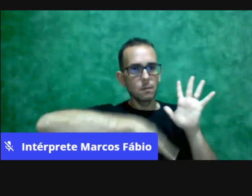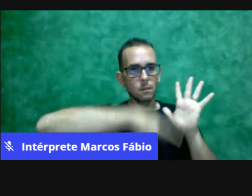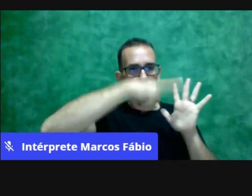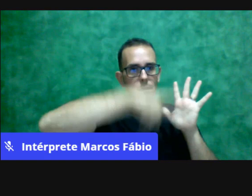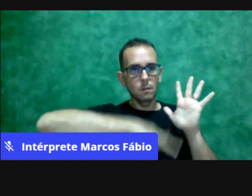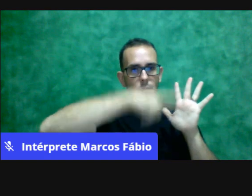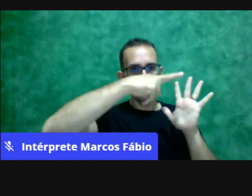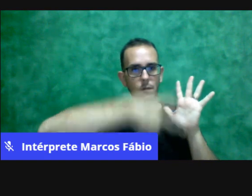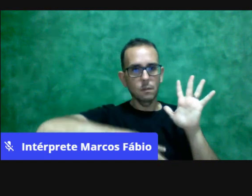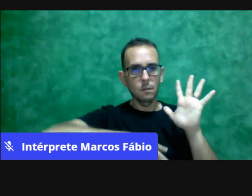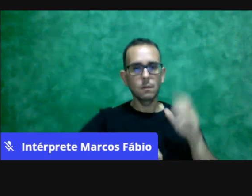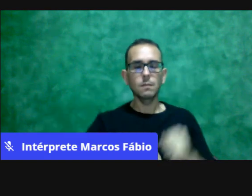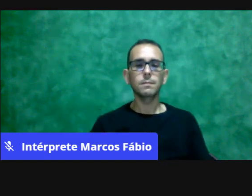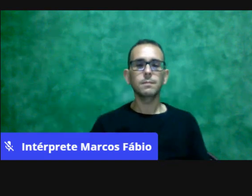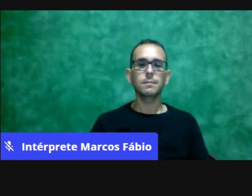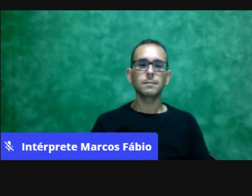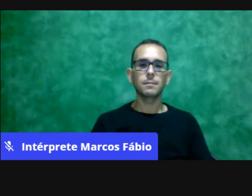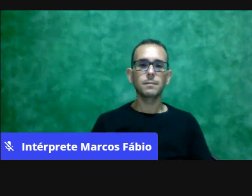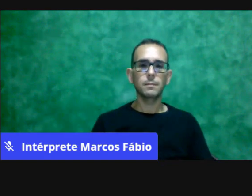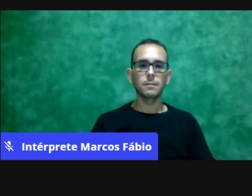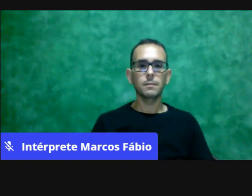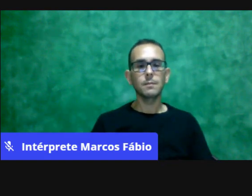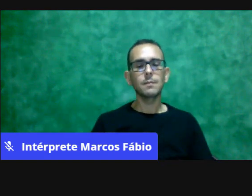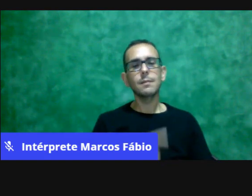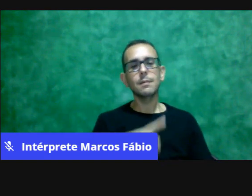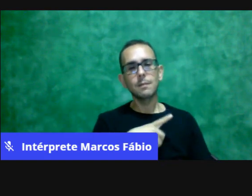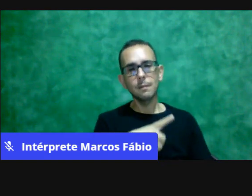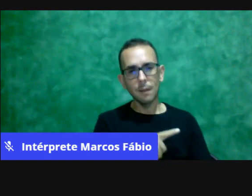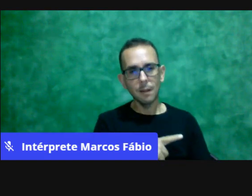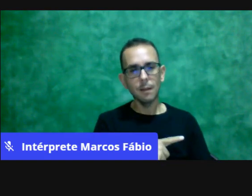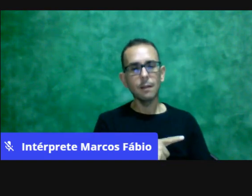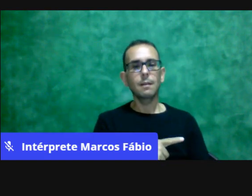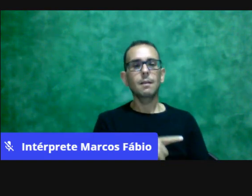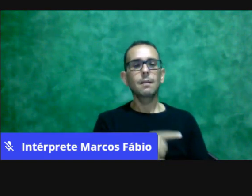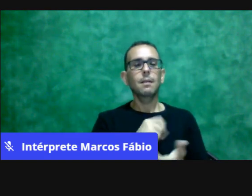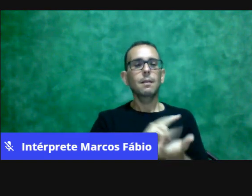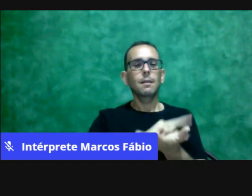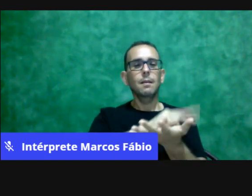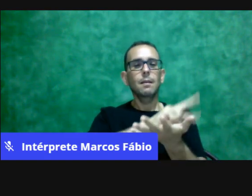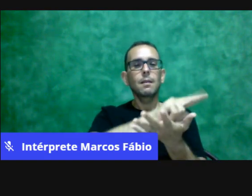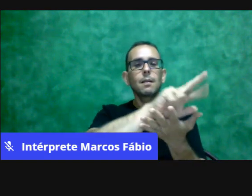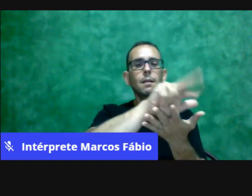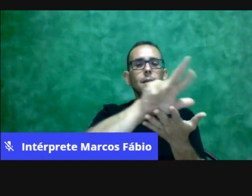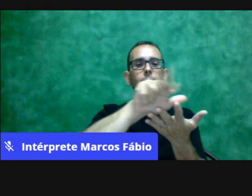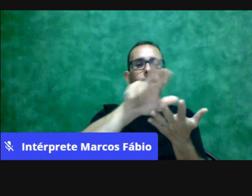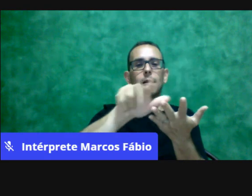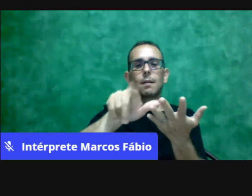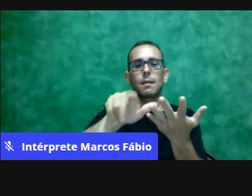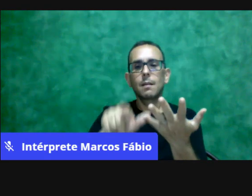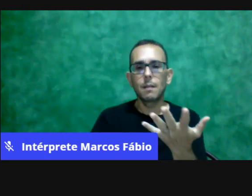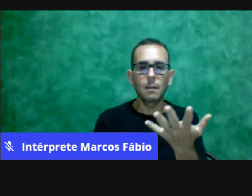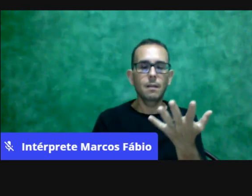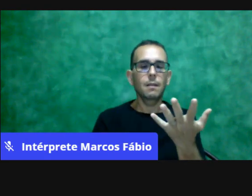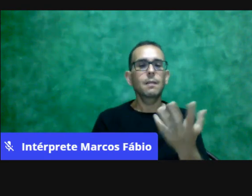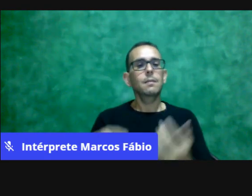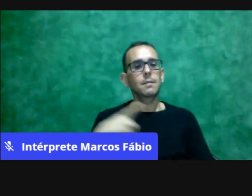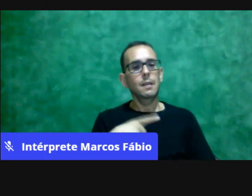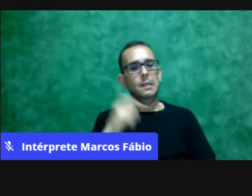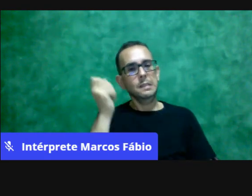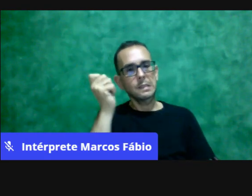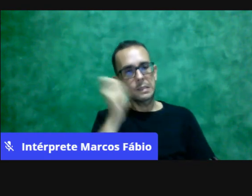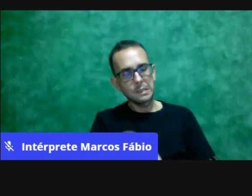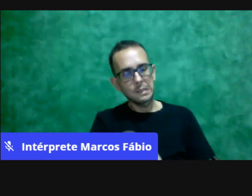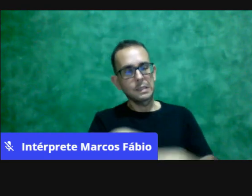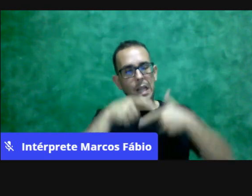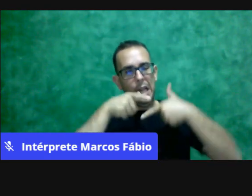vídeos. Nós temos diversas formas de trazer a leitura, trazer a literatura para